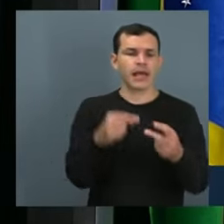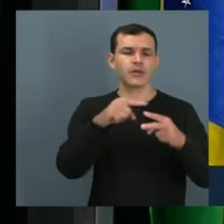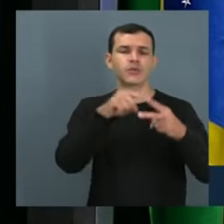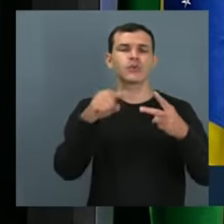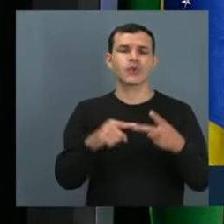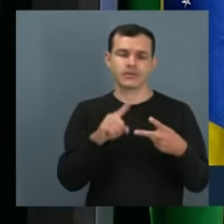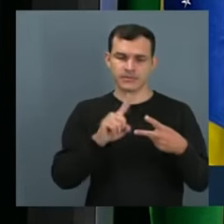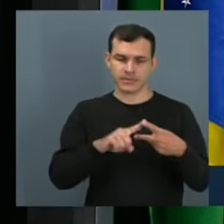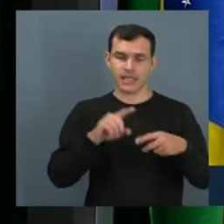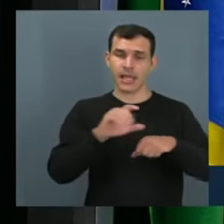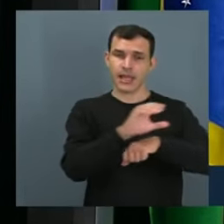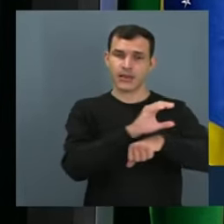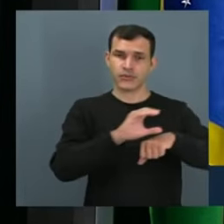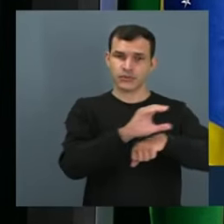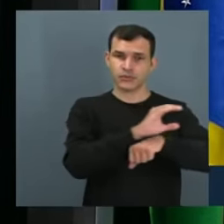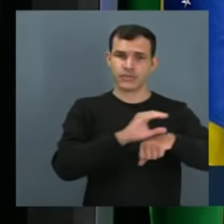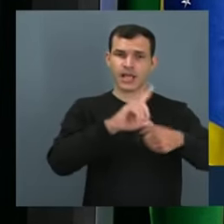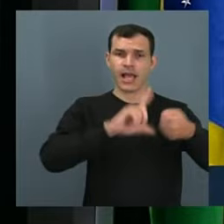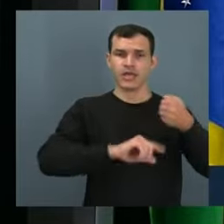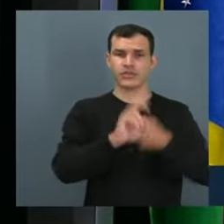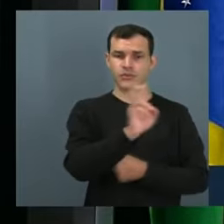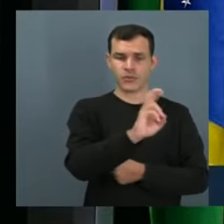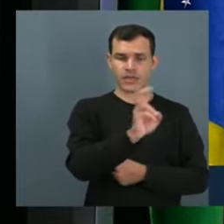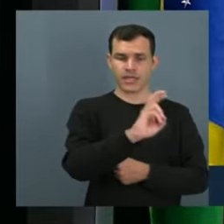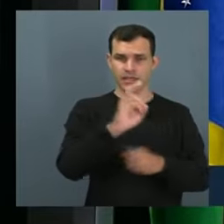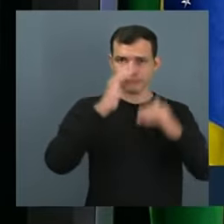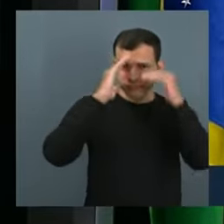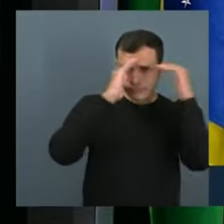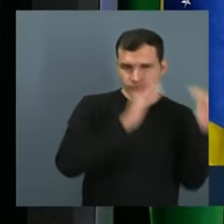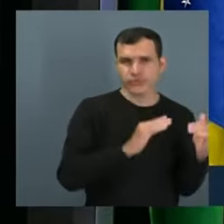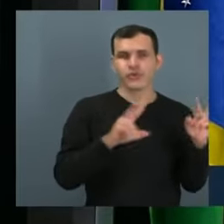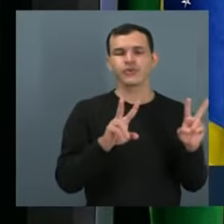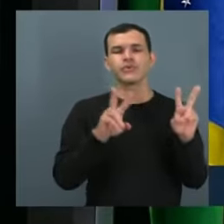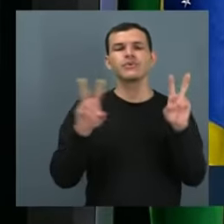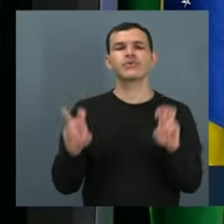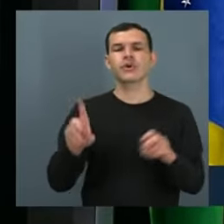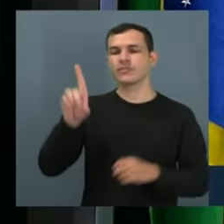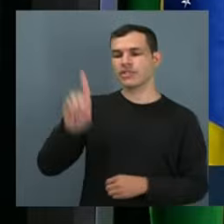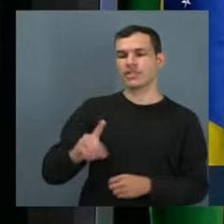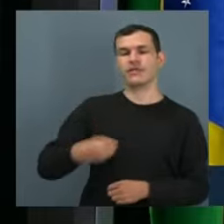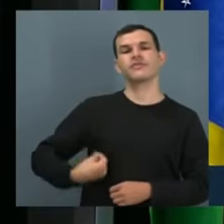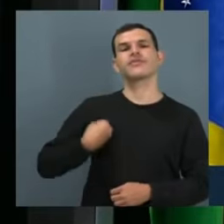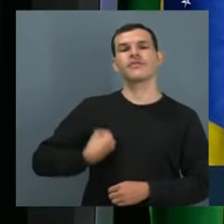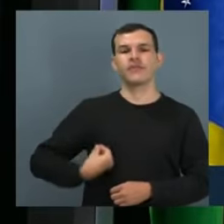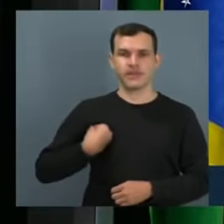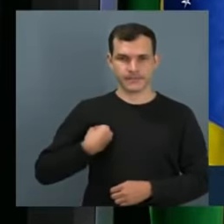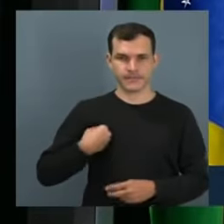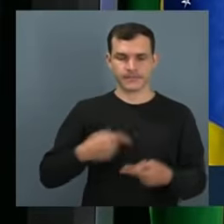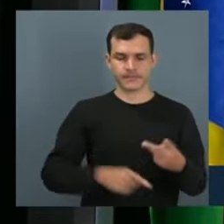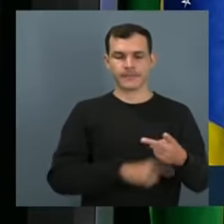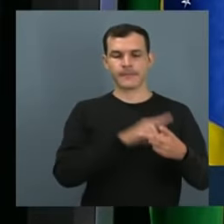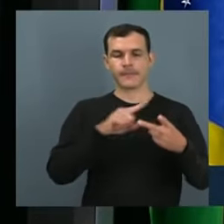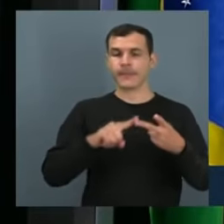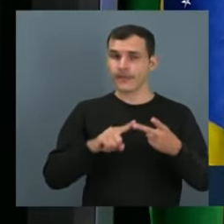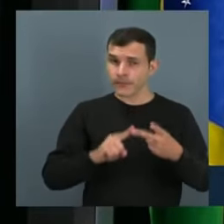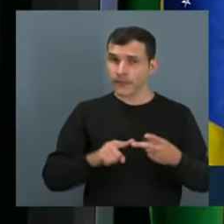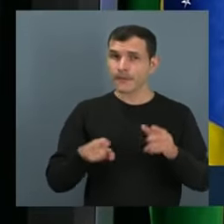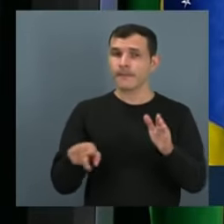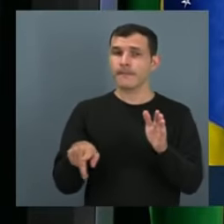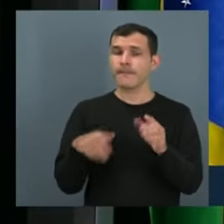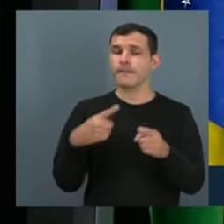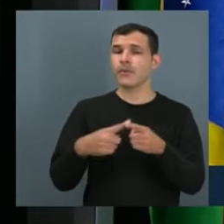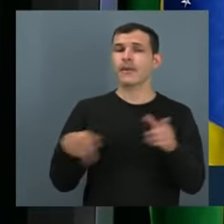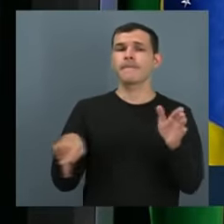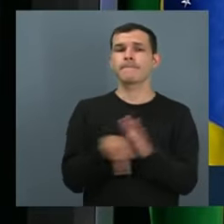5º da Constituição Federal, cláusula pétrea, que garante a inviolabilidade do direito à vida. Em segundo lugar, porque cabe ao Congresso Nacional